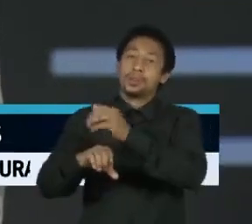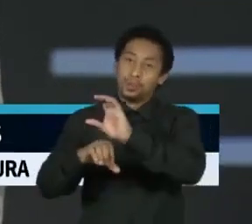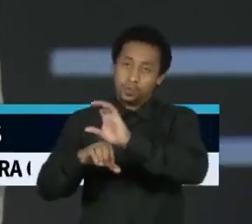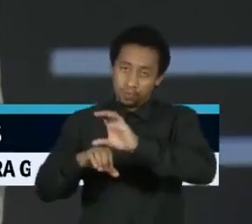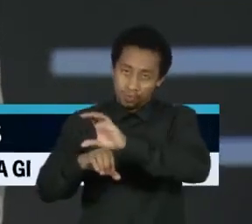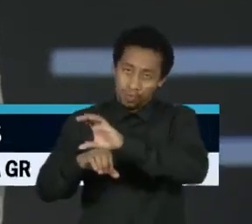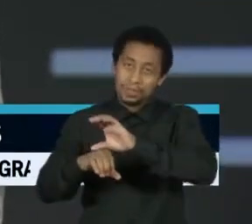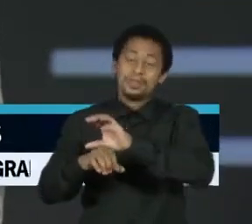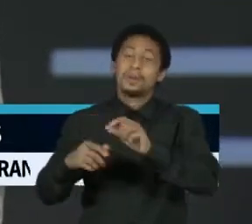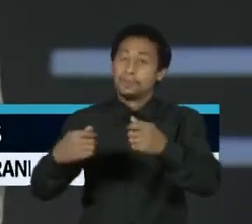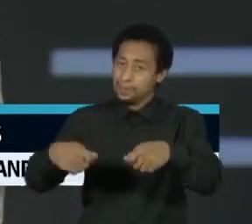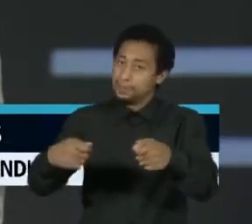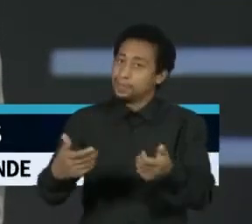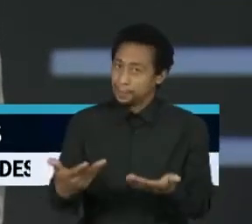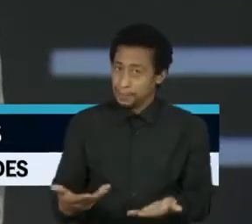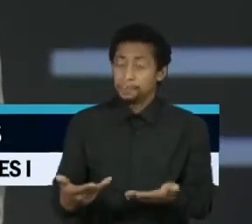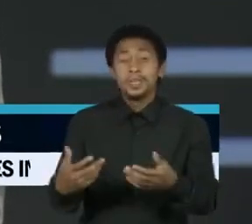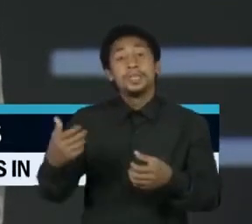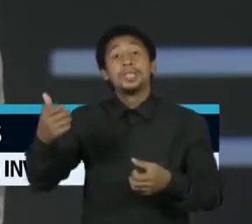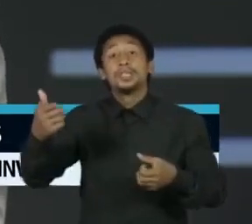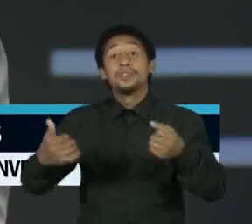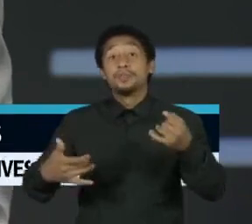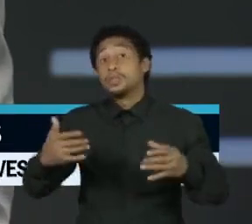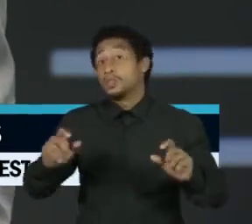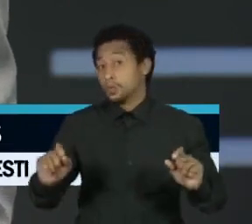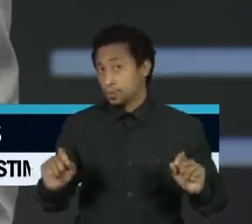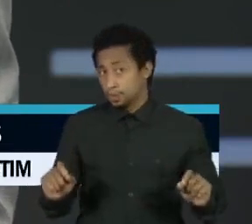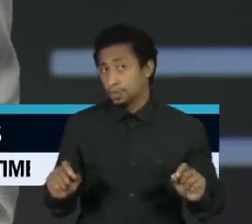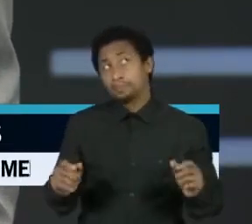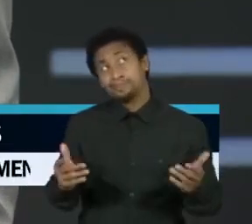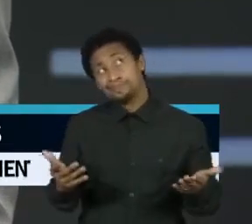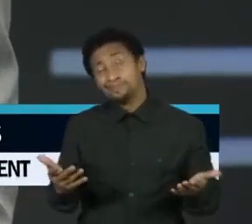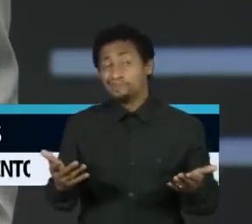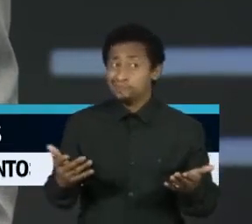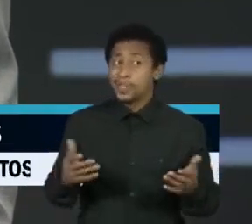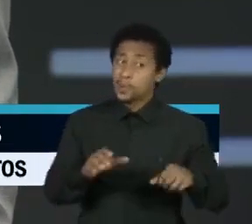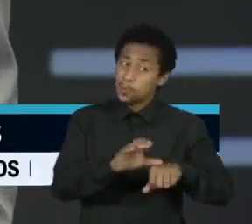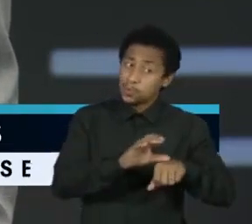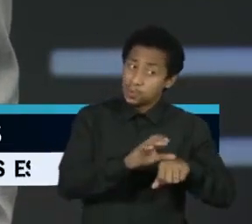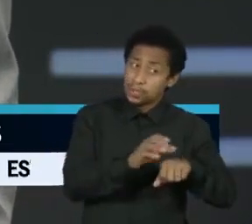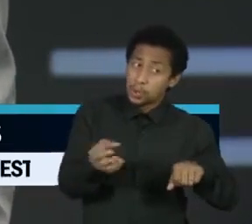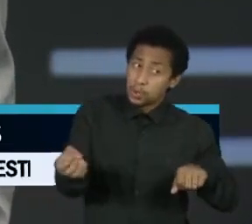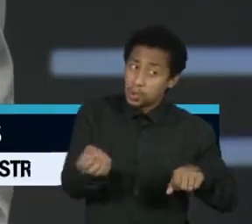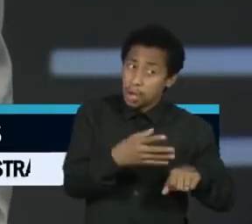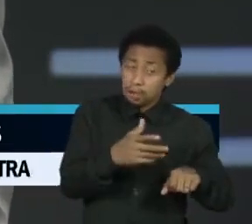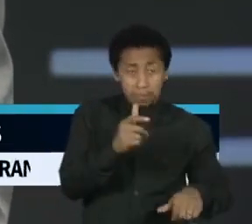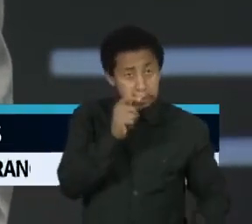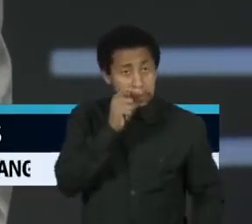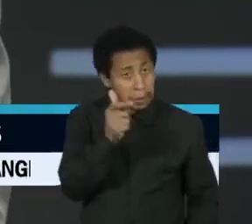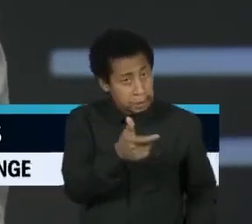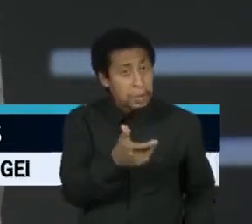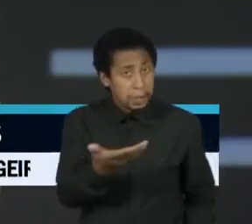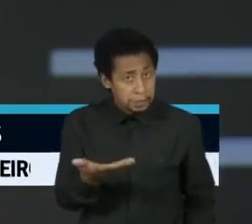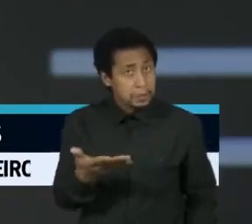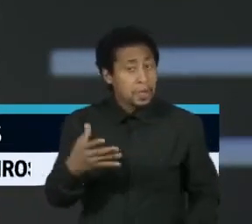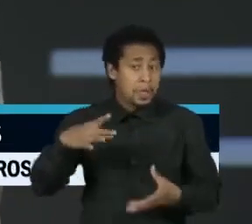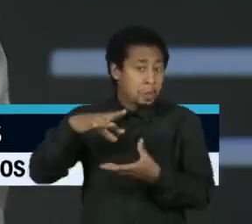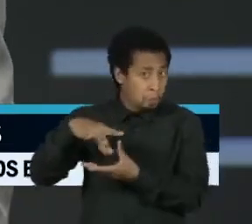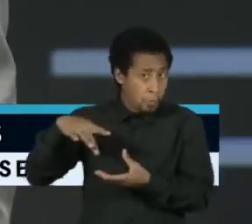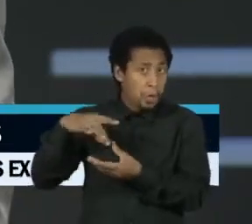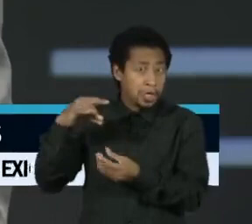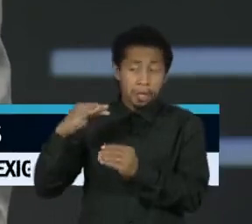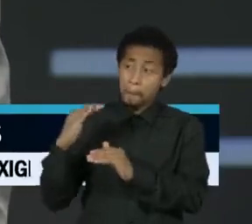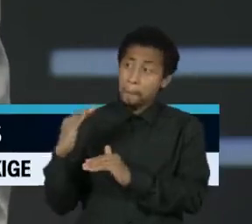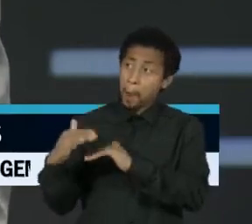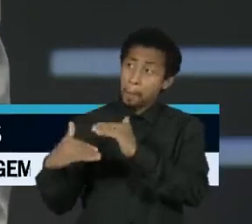porque ele disse num certo momento que entendia isso como interessante, no sentido de que a democracia ela se fortalece na